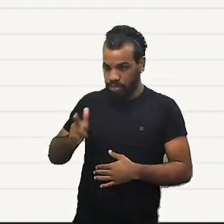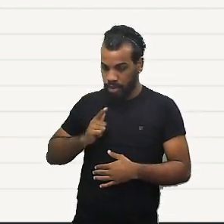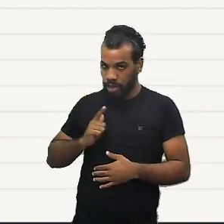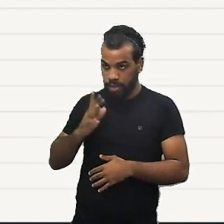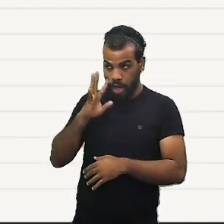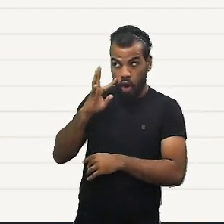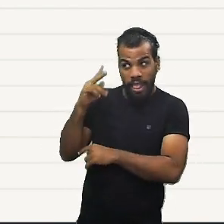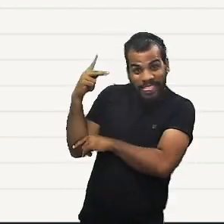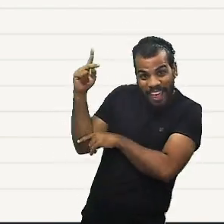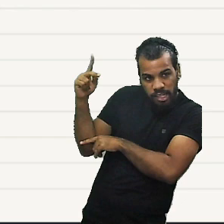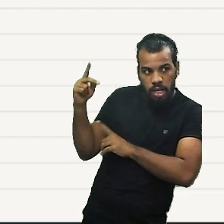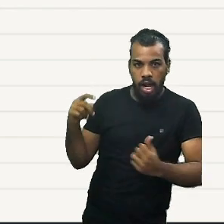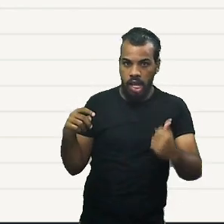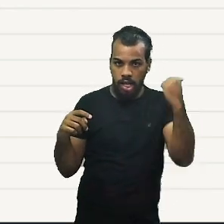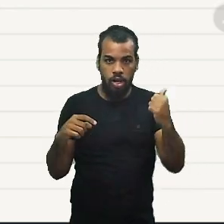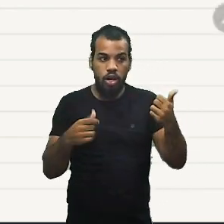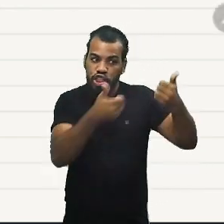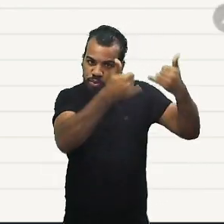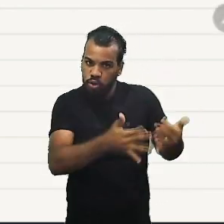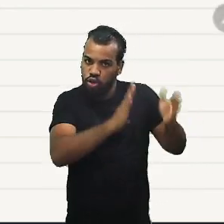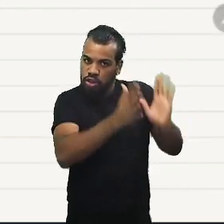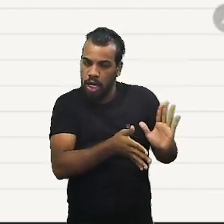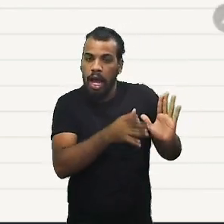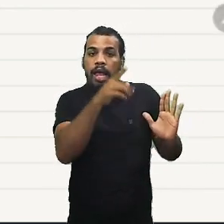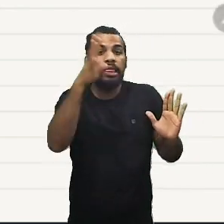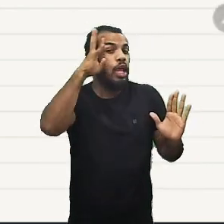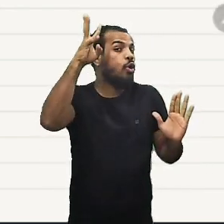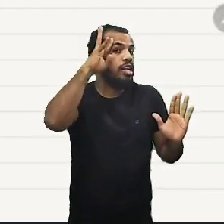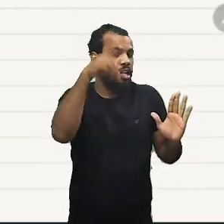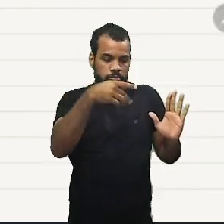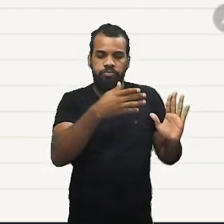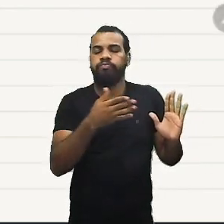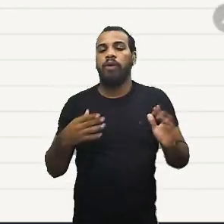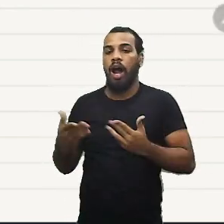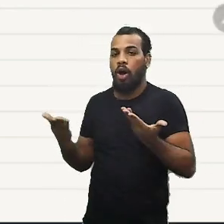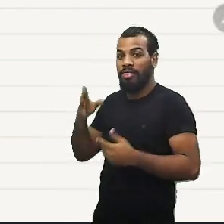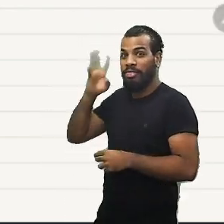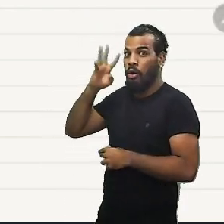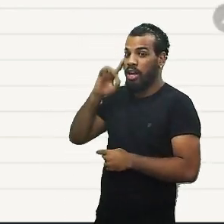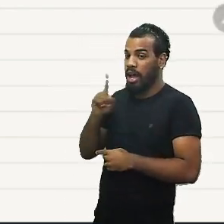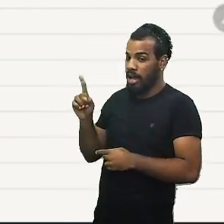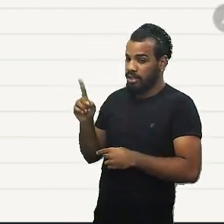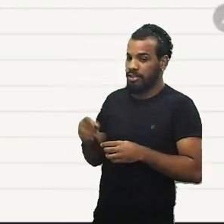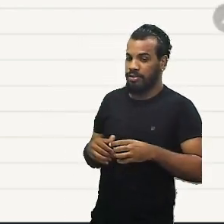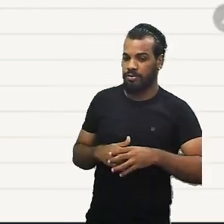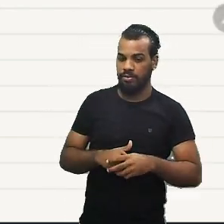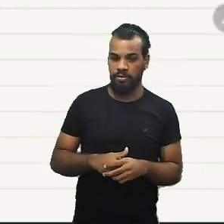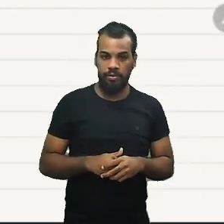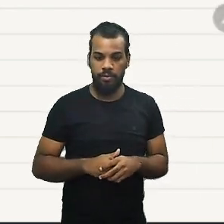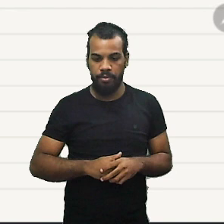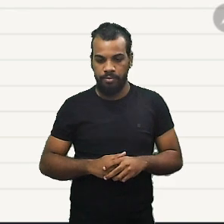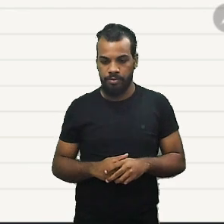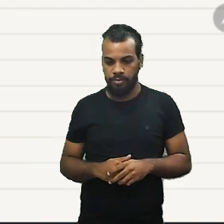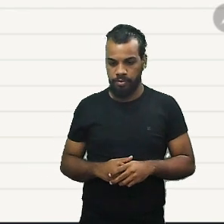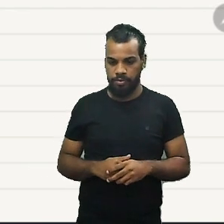teoria heterotrófica, segundo essa teoria, o primeiro eram os